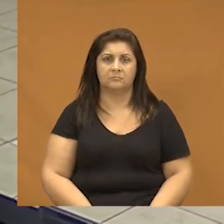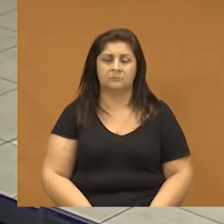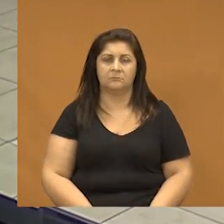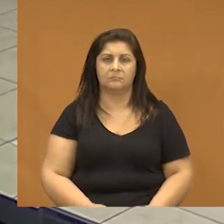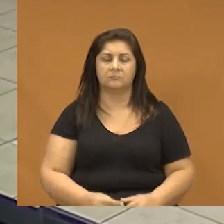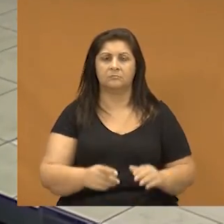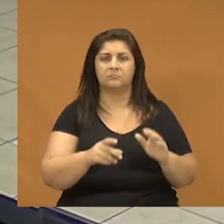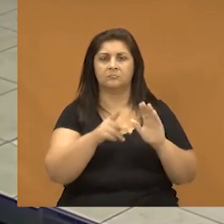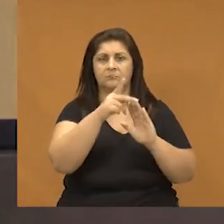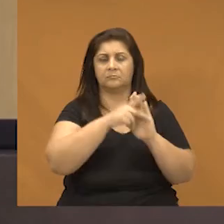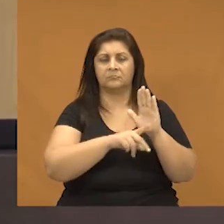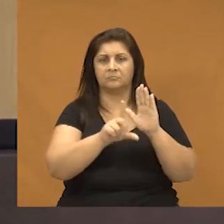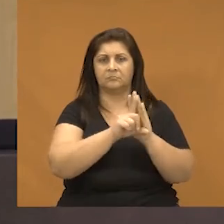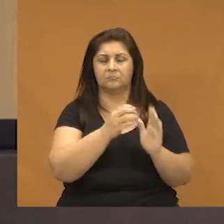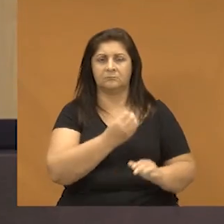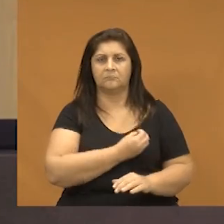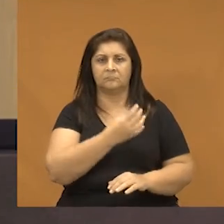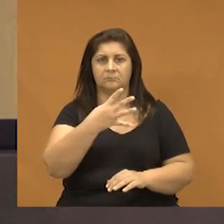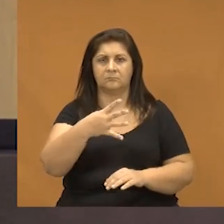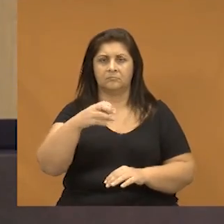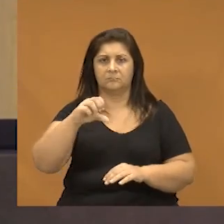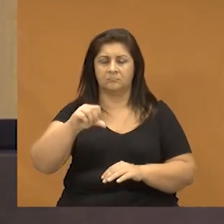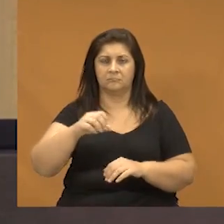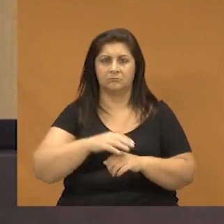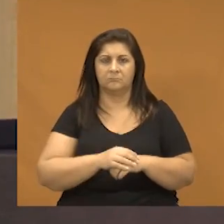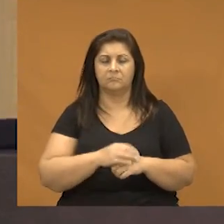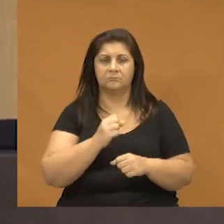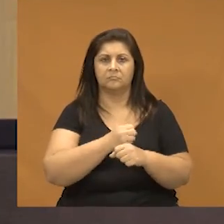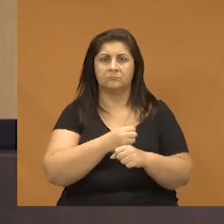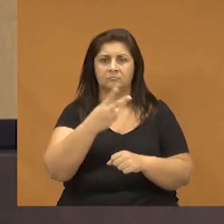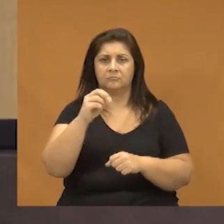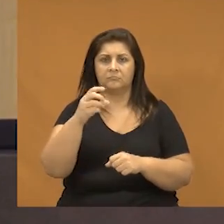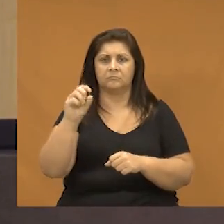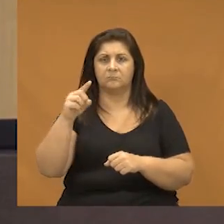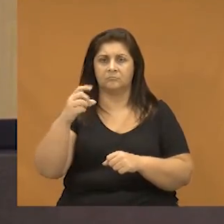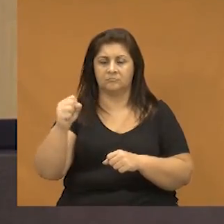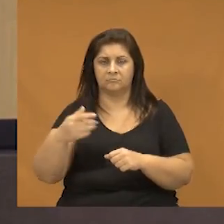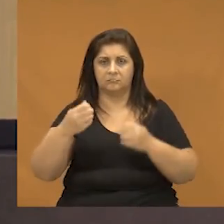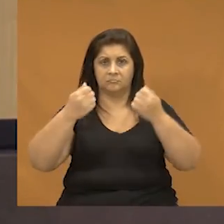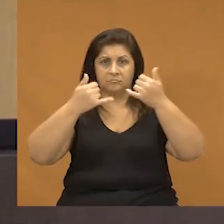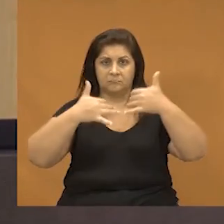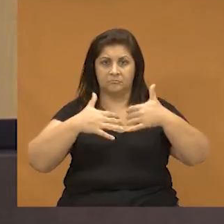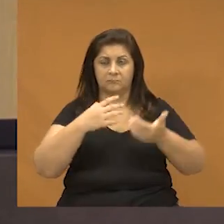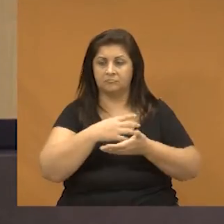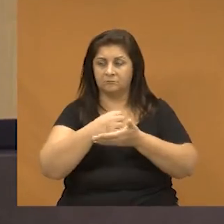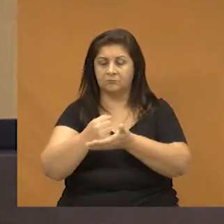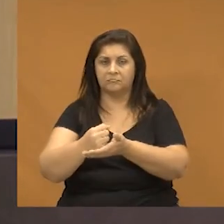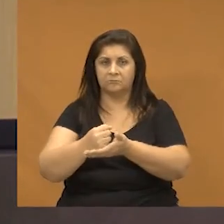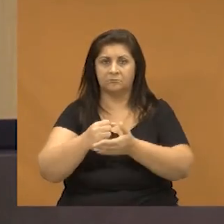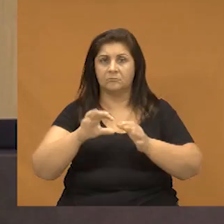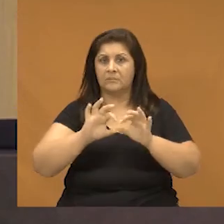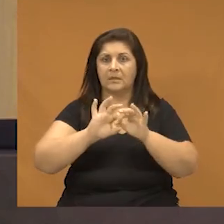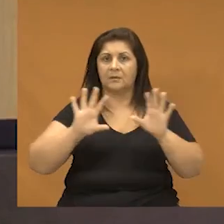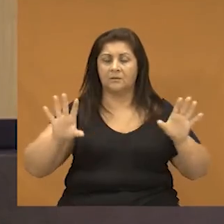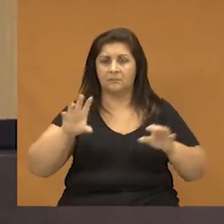Projeto de Lei do Legislativo número 49, de 9 de agosto de 2018, dispõe sobre o encaminhamento